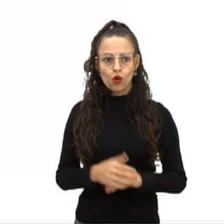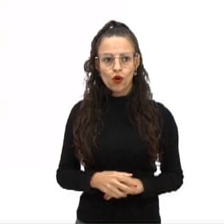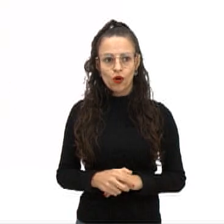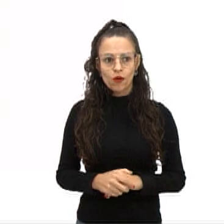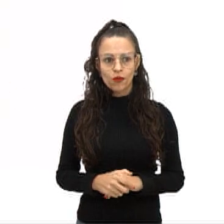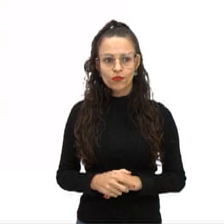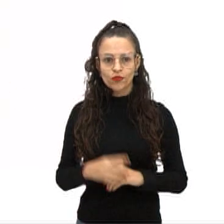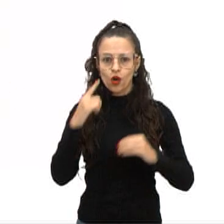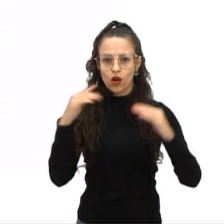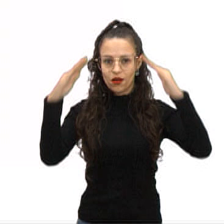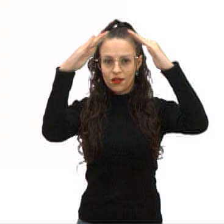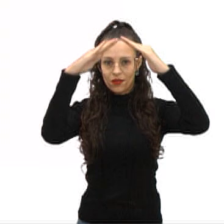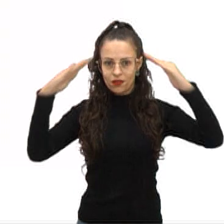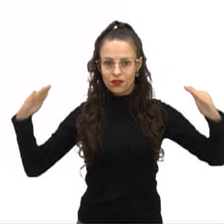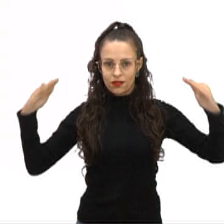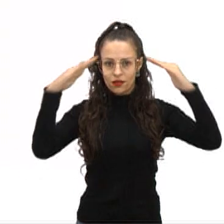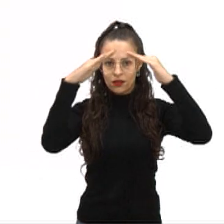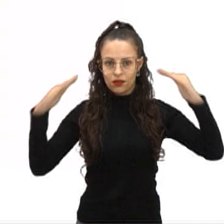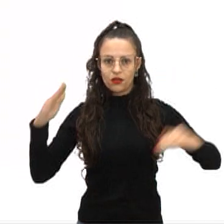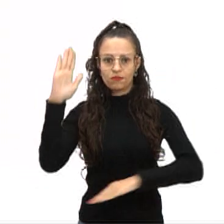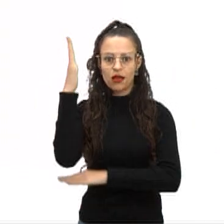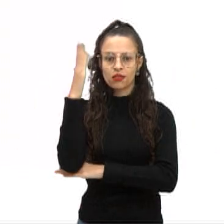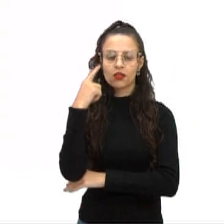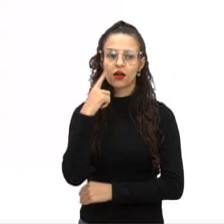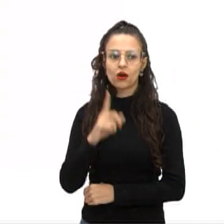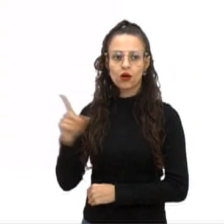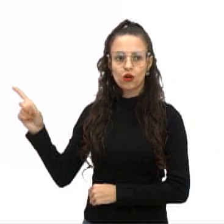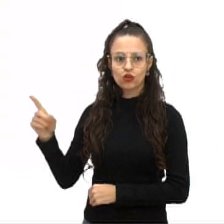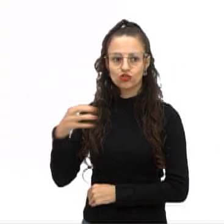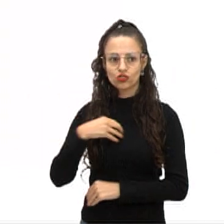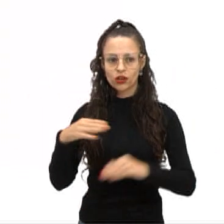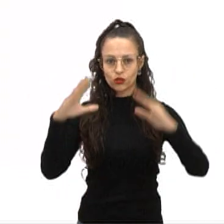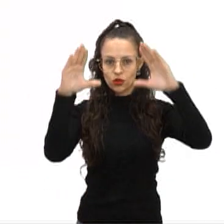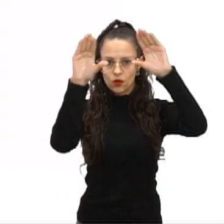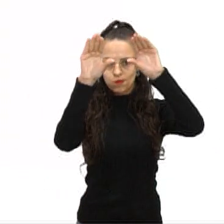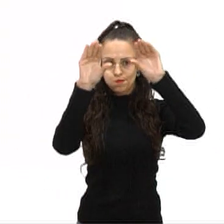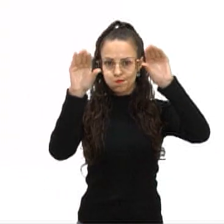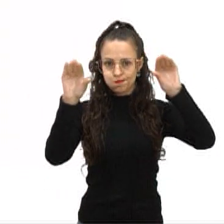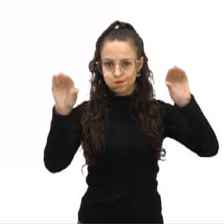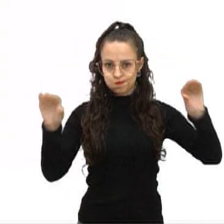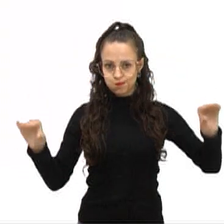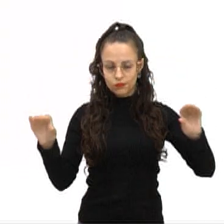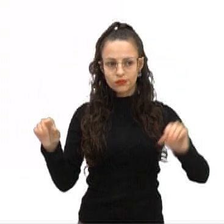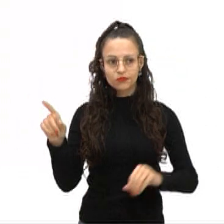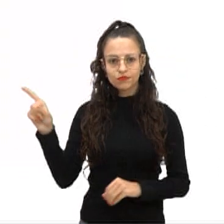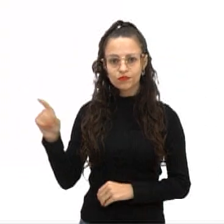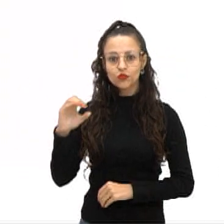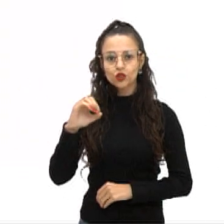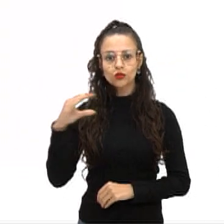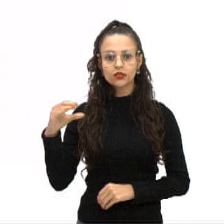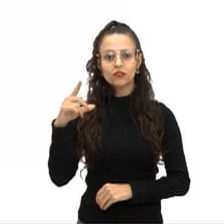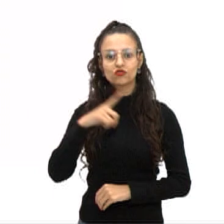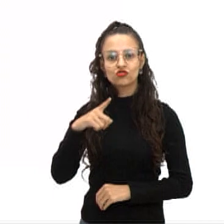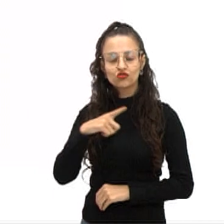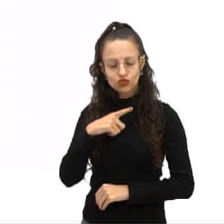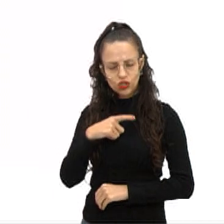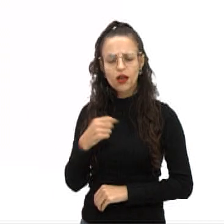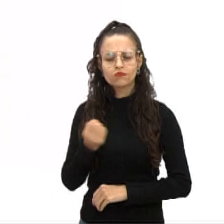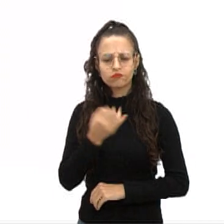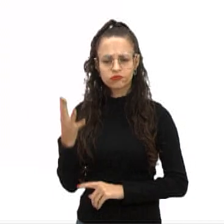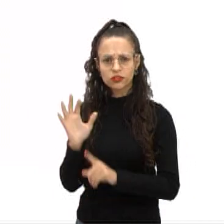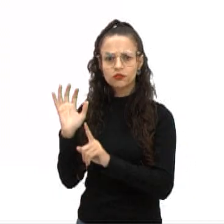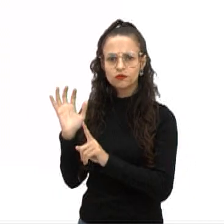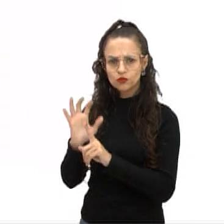treliças de madeira no teto, mas veja como é que é o formato. A gente fala do Ocidente, que tinha muitas